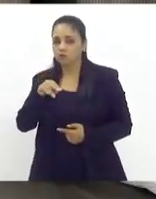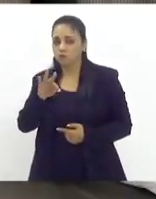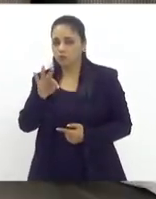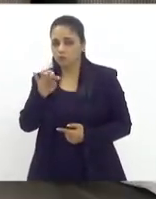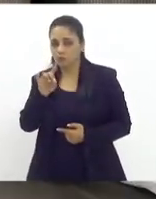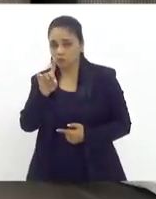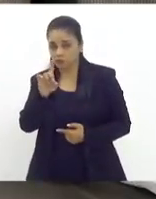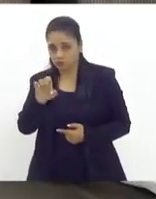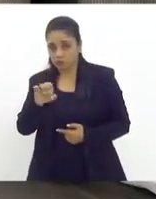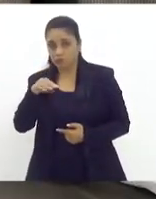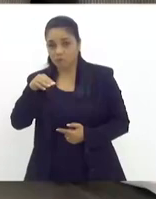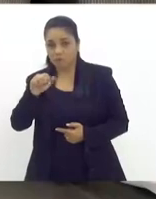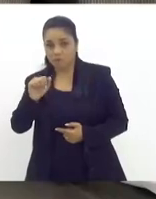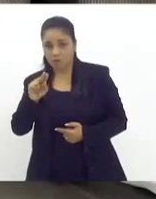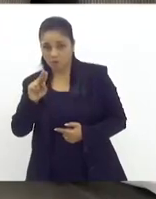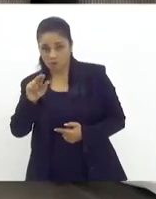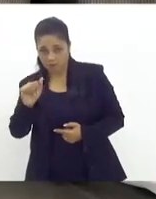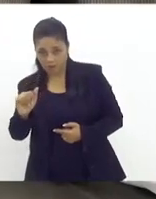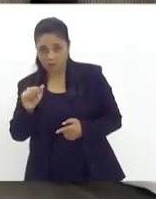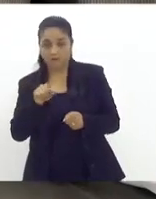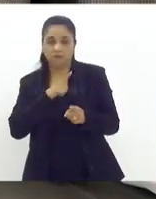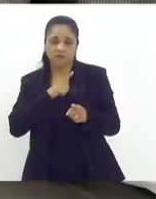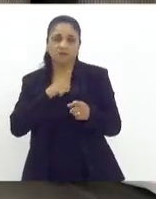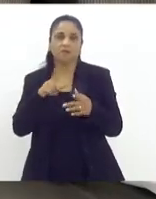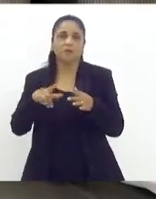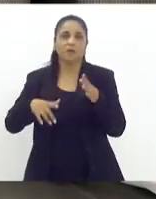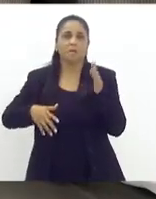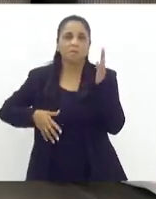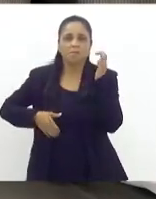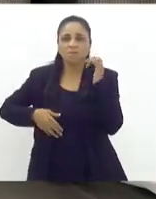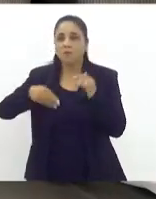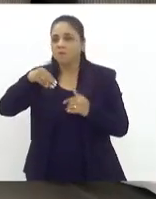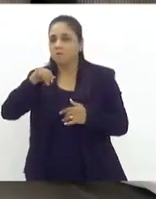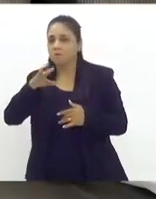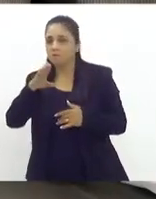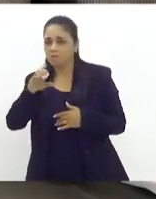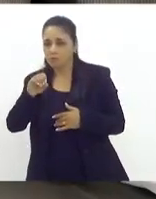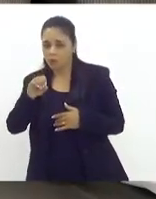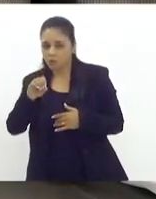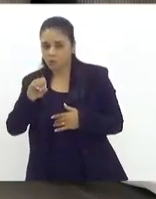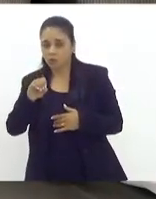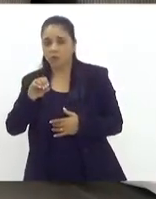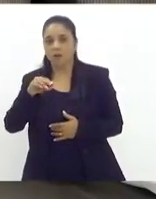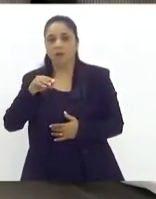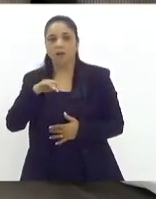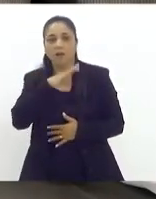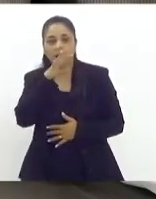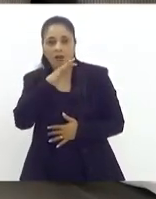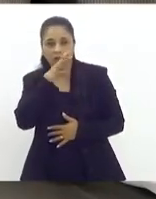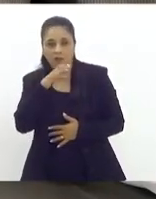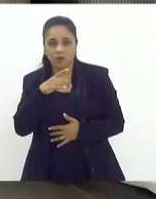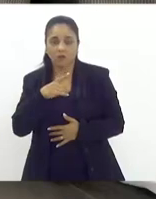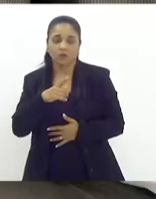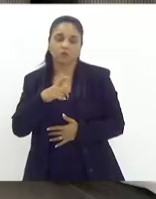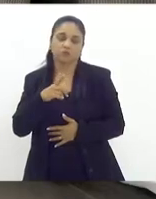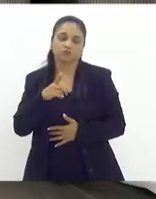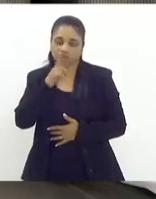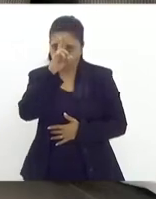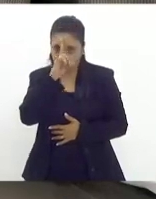originalmente, e outras próximas do Mico Leão Dourado, lá em Rio Bonito e outros, têm zoopassagens que